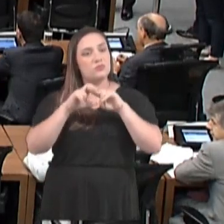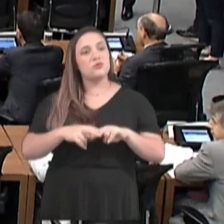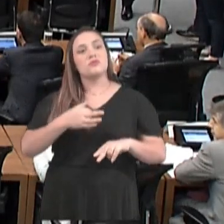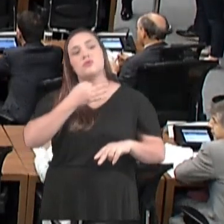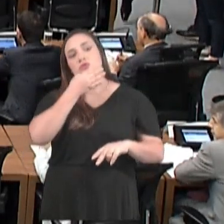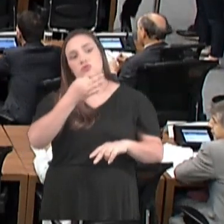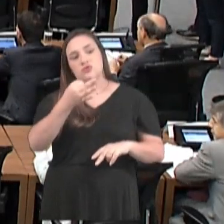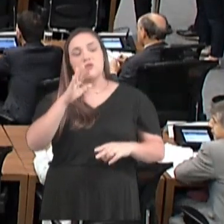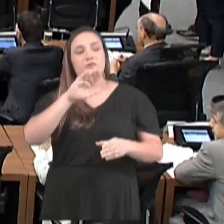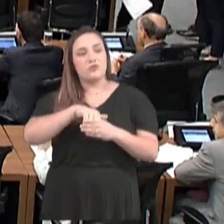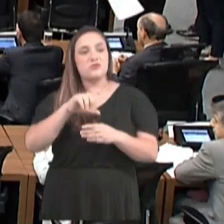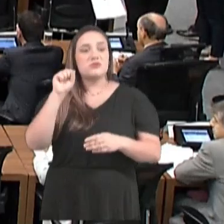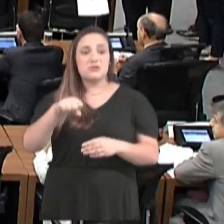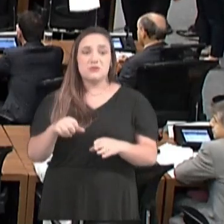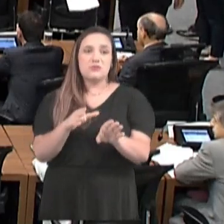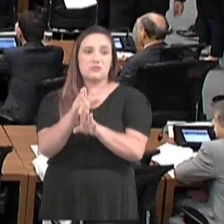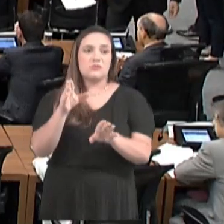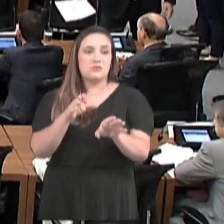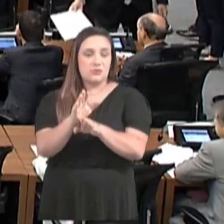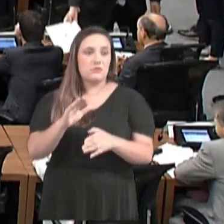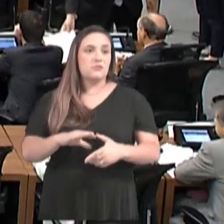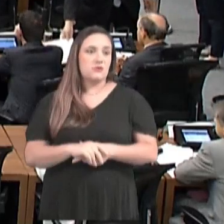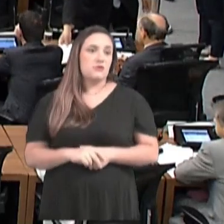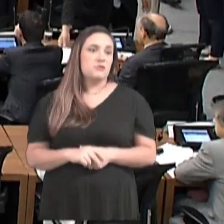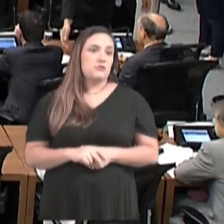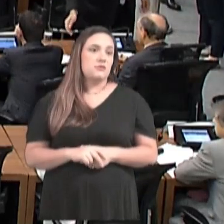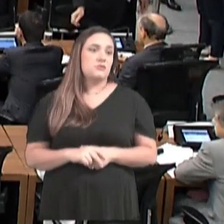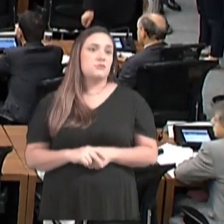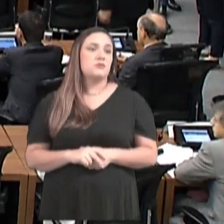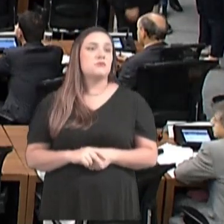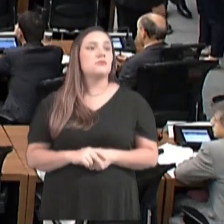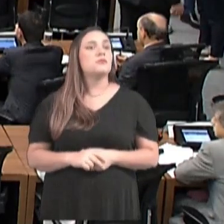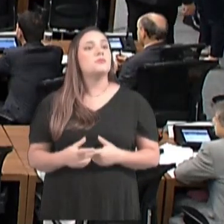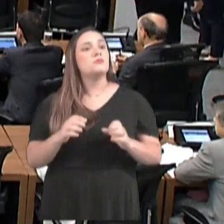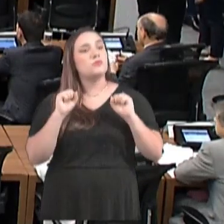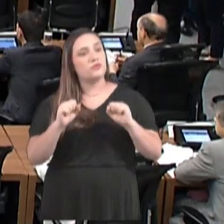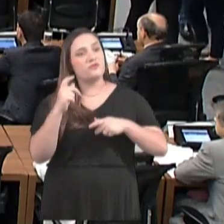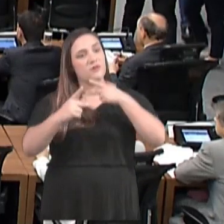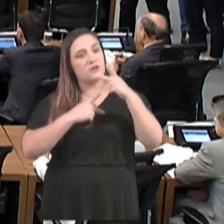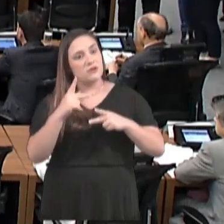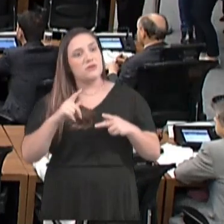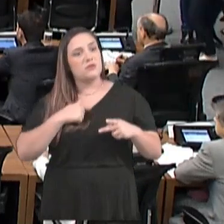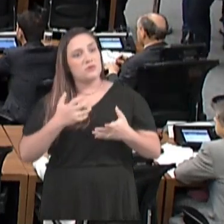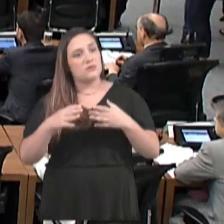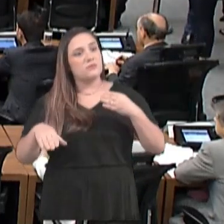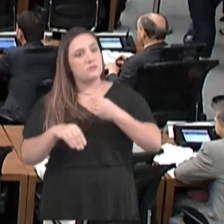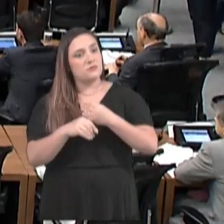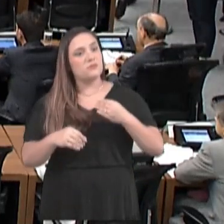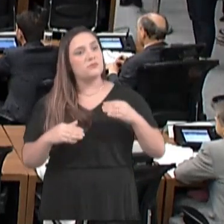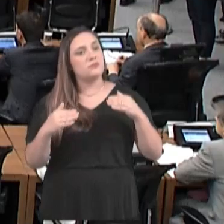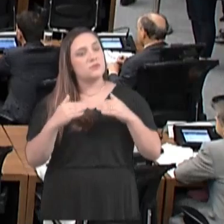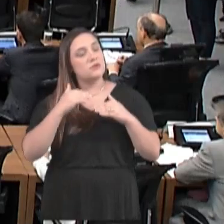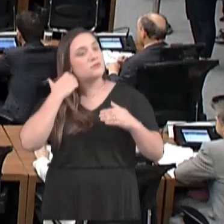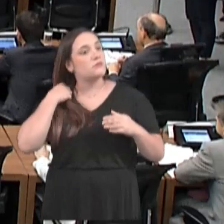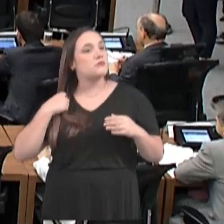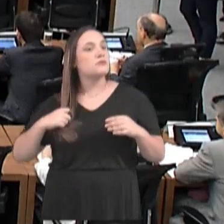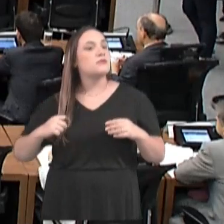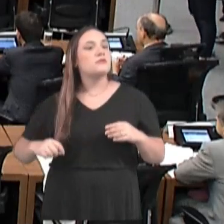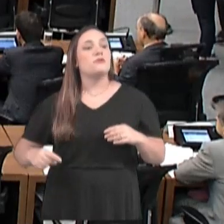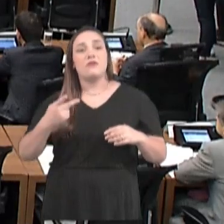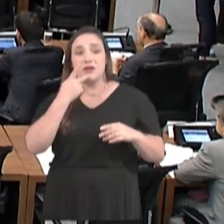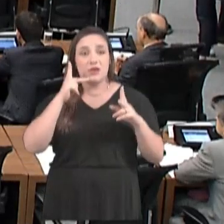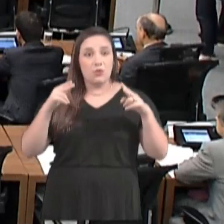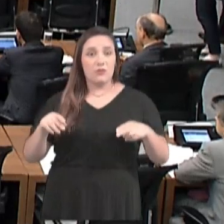voto sim, recomendo voto sim para a nossa bancada. Concede uma parte, deputado? Por favor. Rapidamente, só para falar a mesma